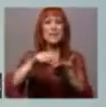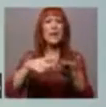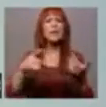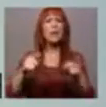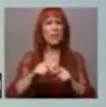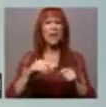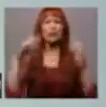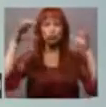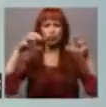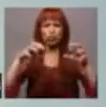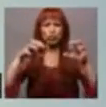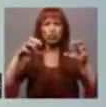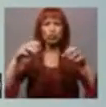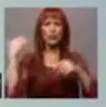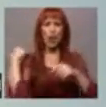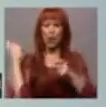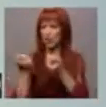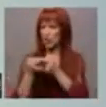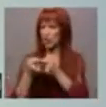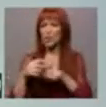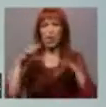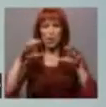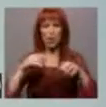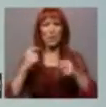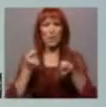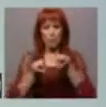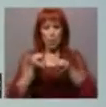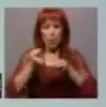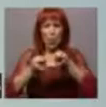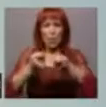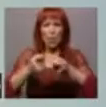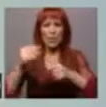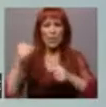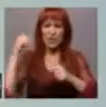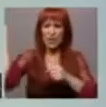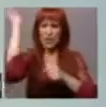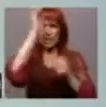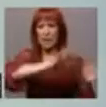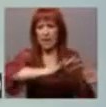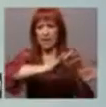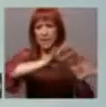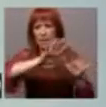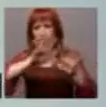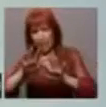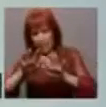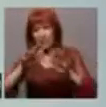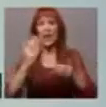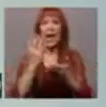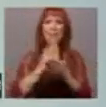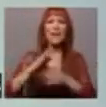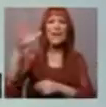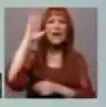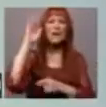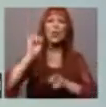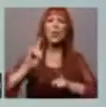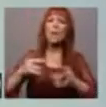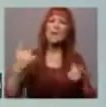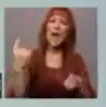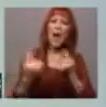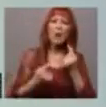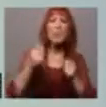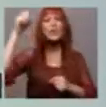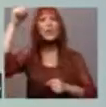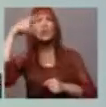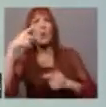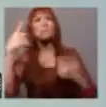com chuva no litoral e esta chuva a avançar gradualmente para as regiões do interior. E a partir da tarde começa a haver algumas